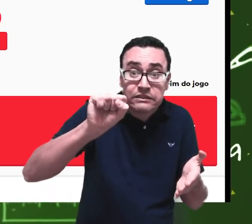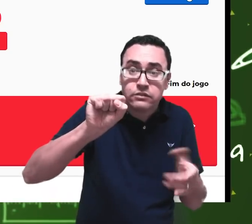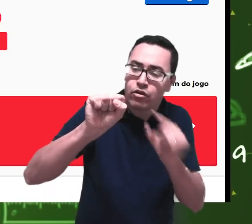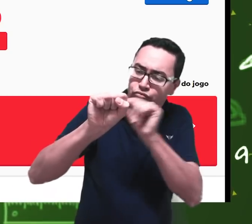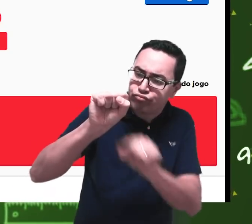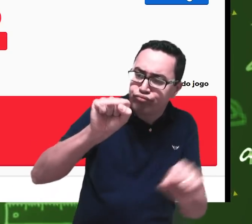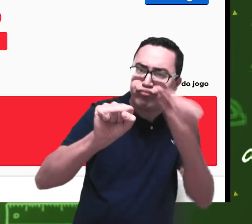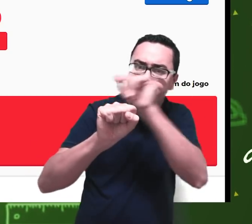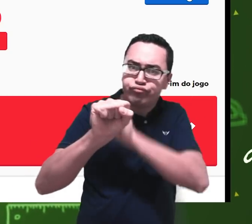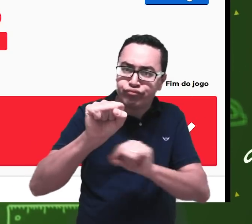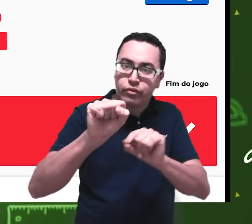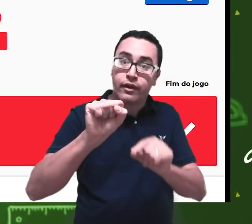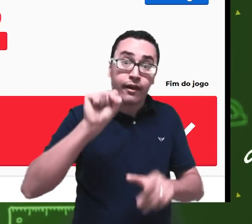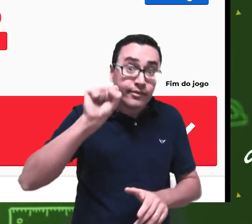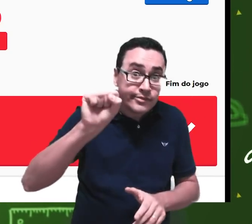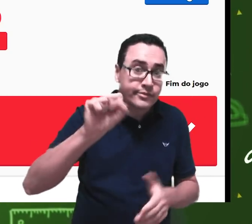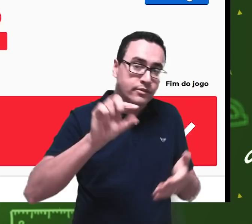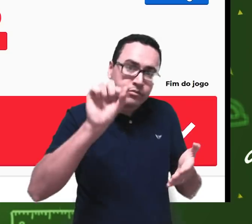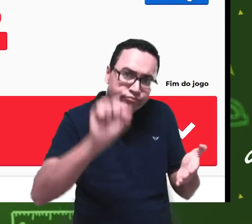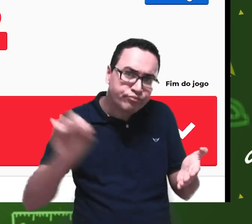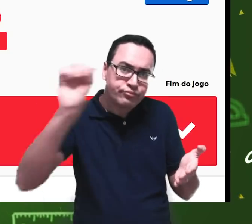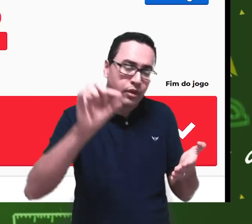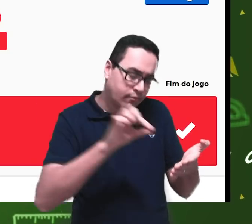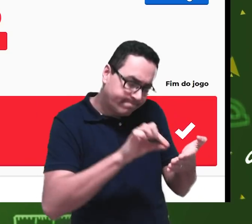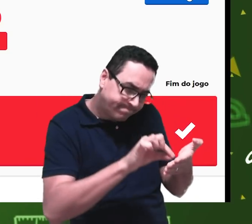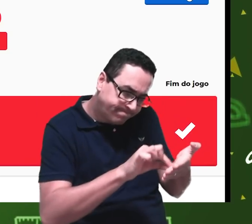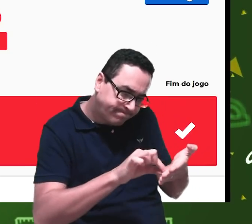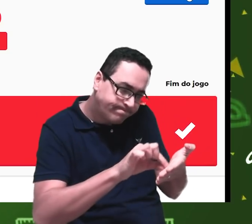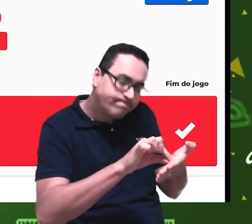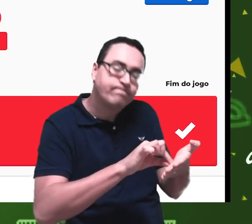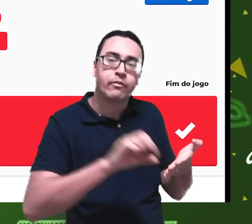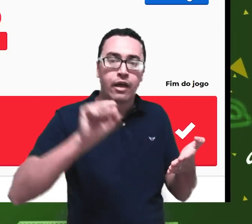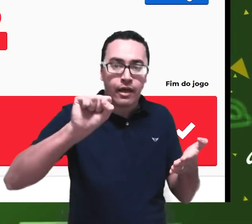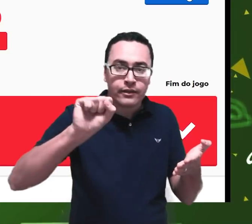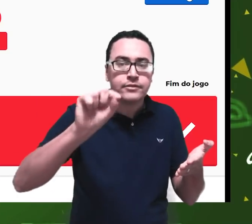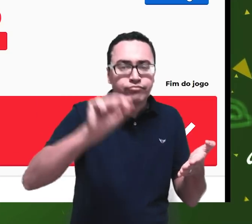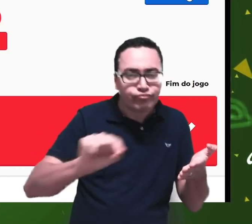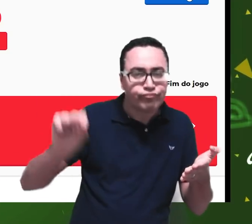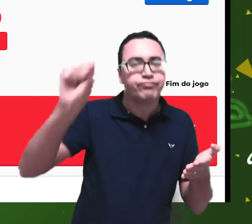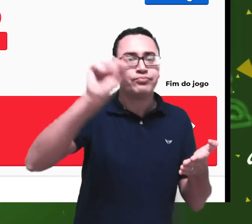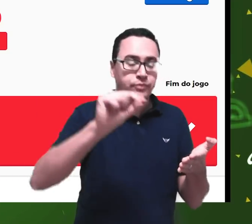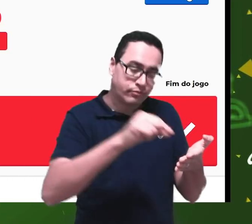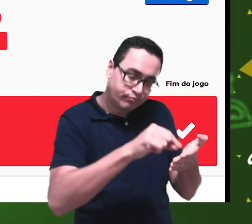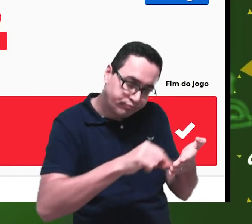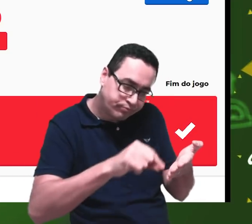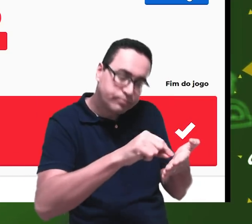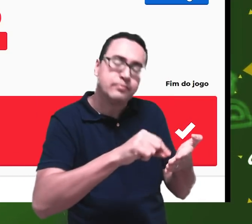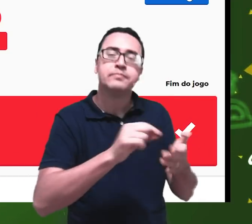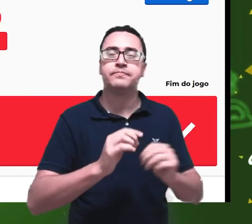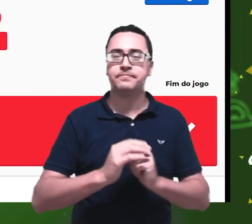letrinha S. Então anotem Sol